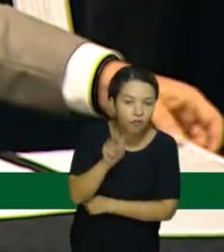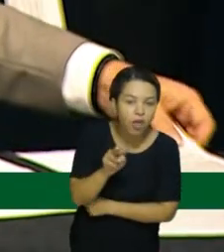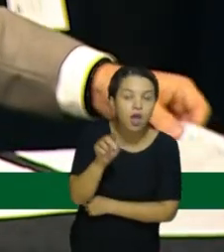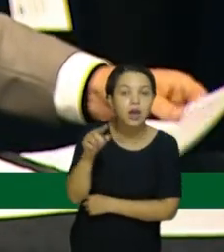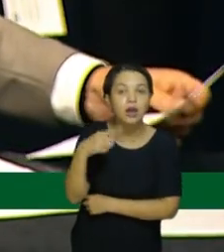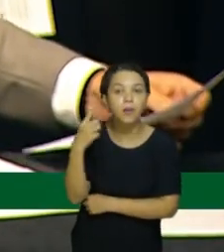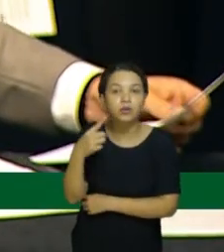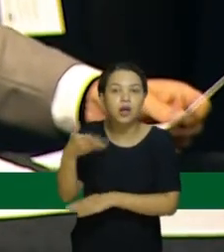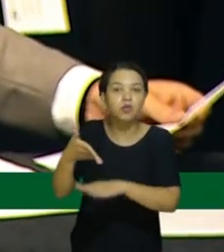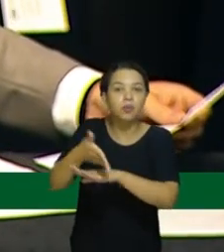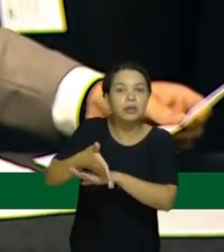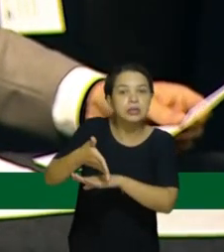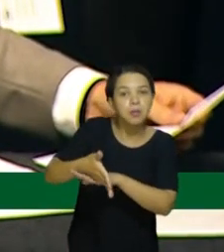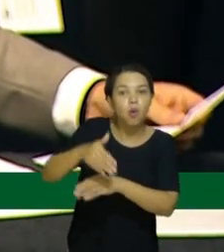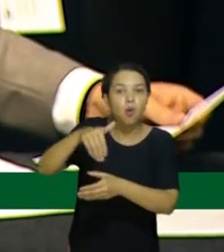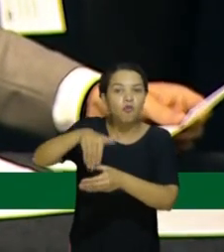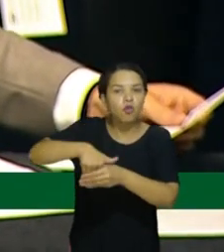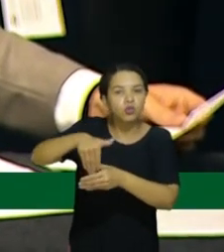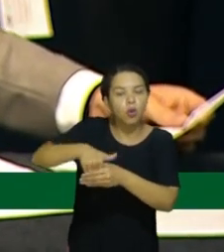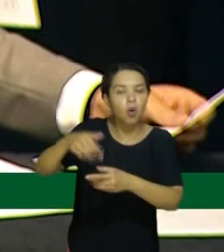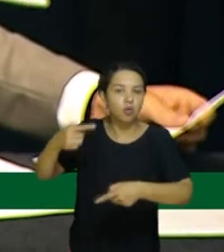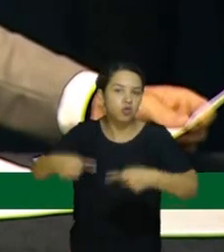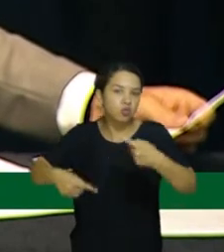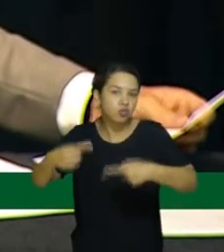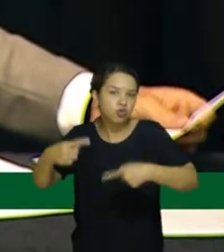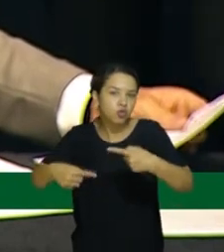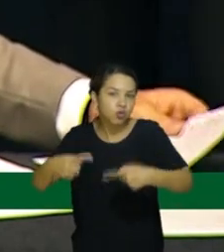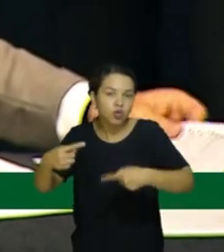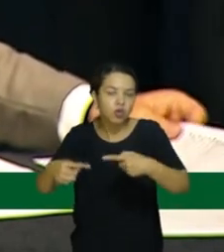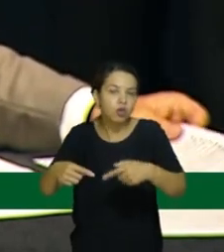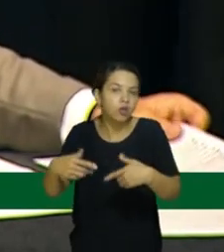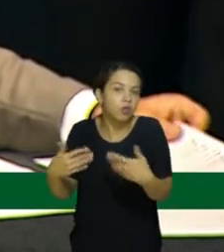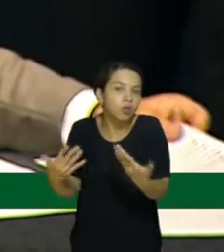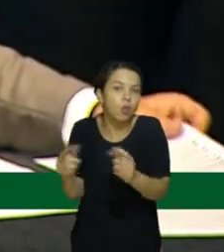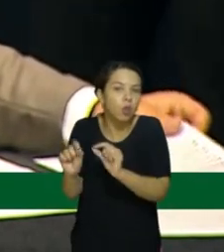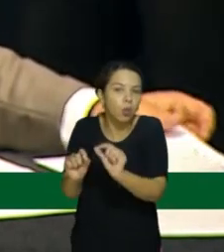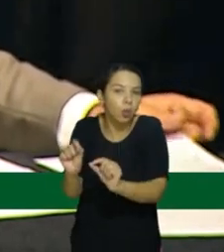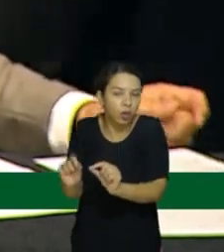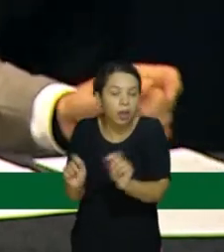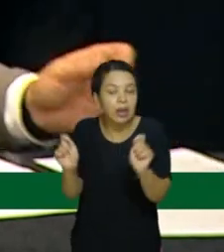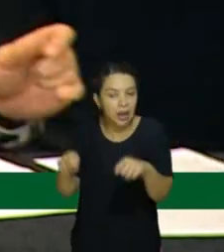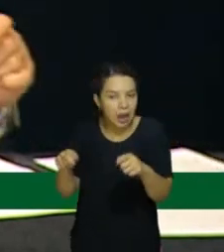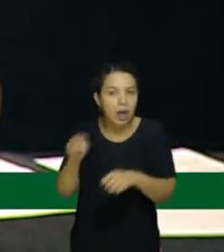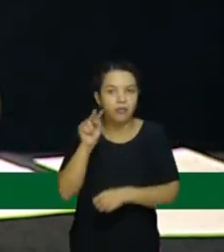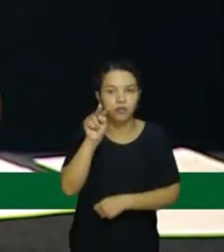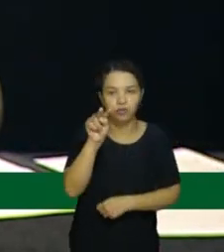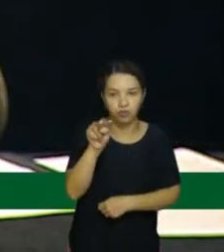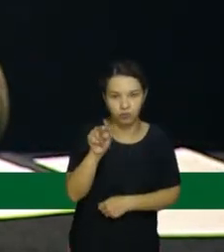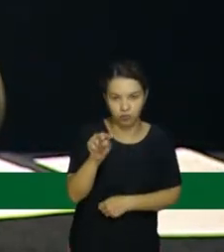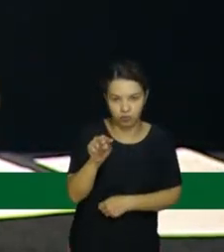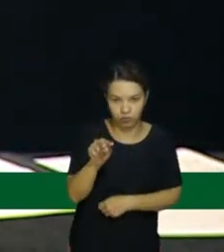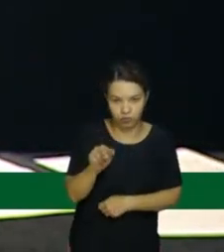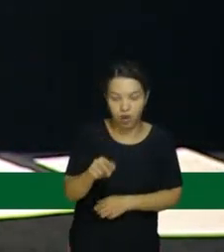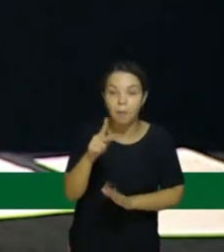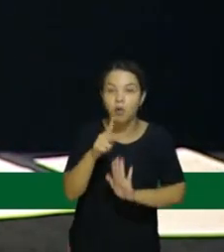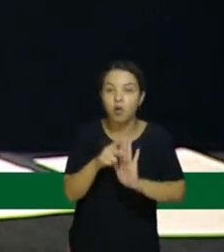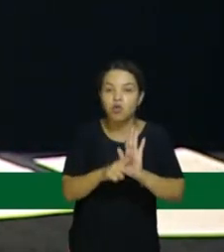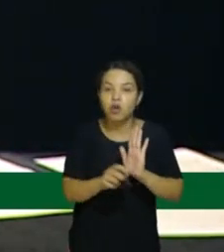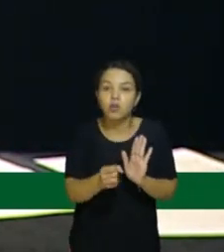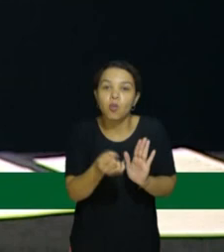participaram quais discutiram e quais votaram naquela sessão e quais os projetos que eles